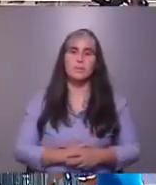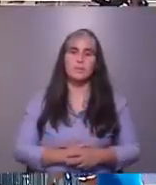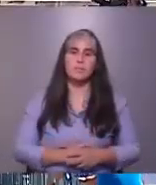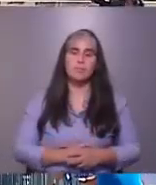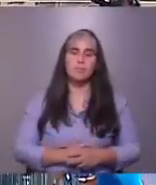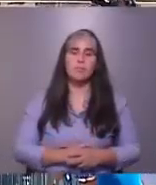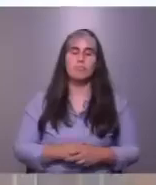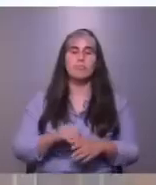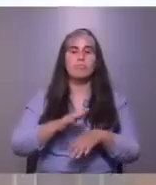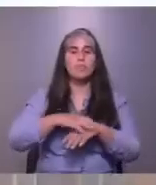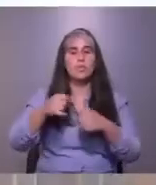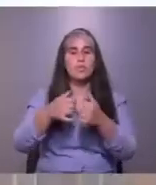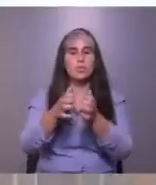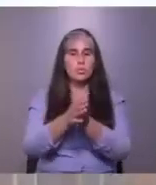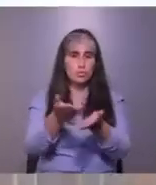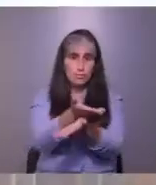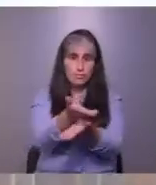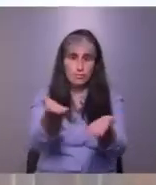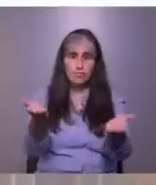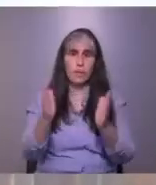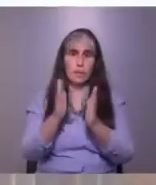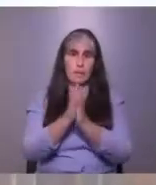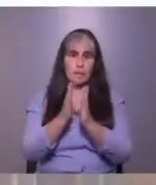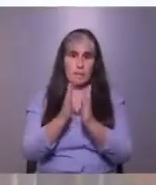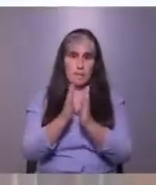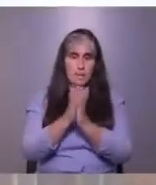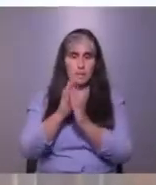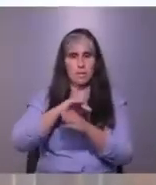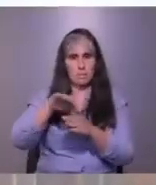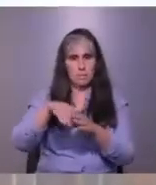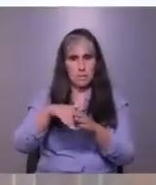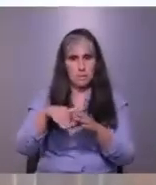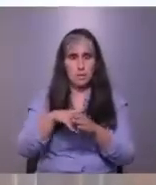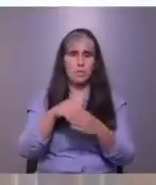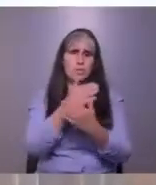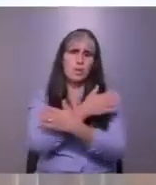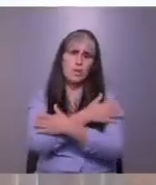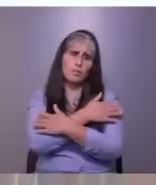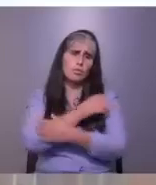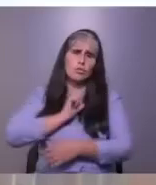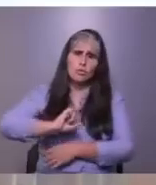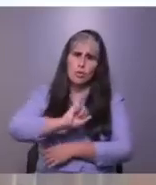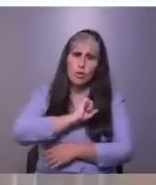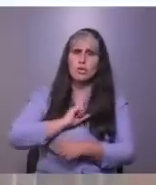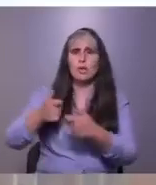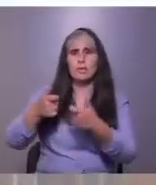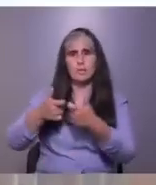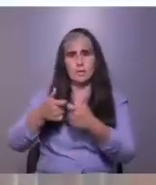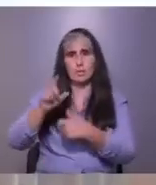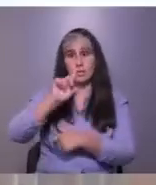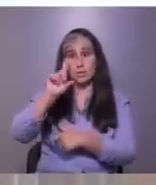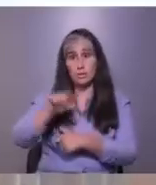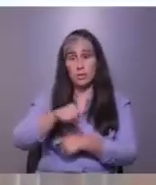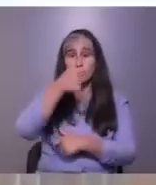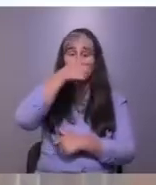Por todos nós que celebramos a Eucaristia, pelos nossos amigos e vizinhos e pelos que sentem